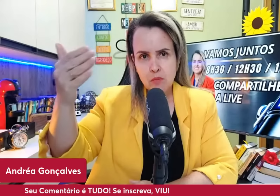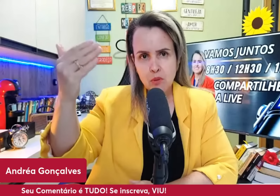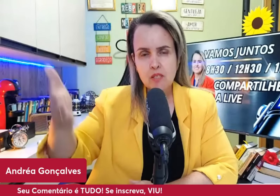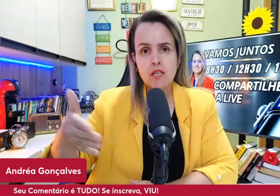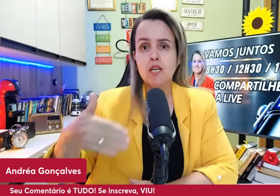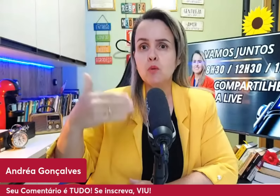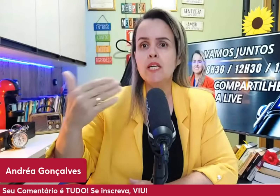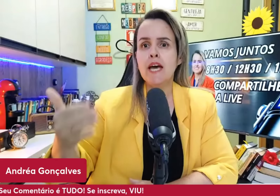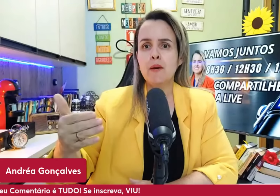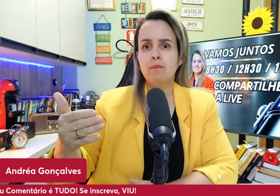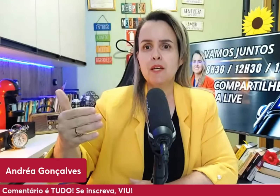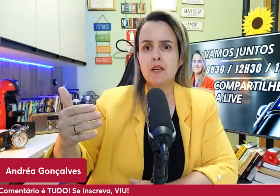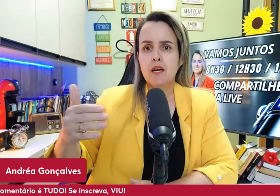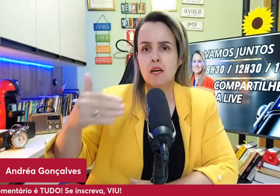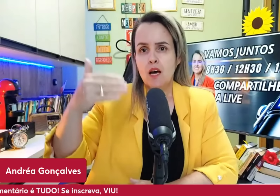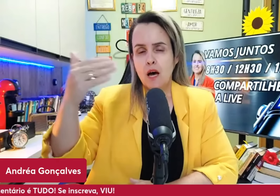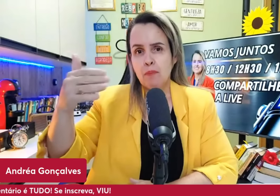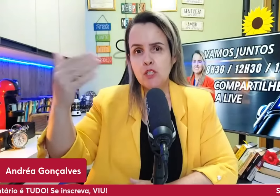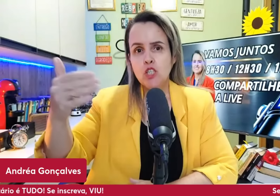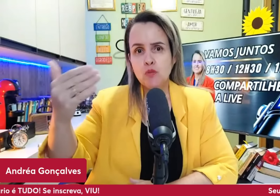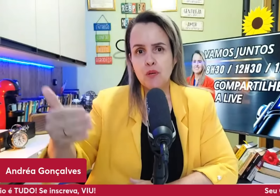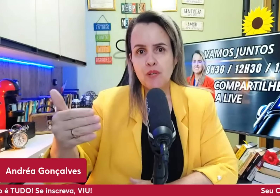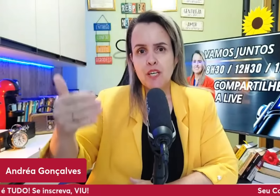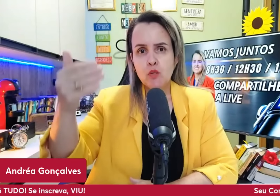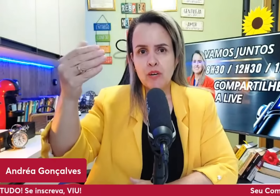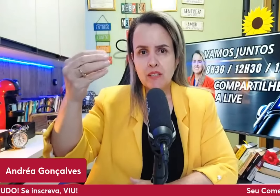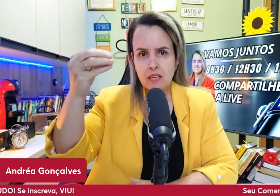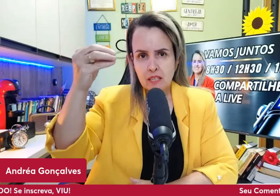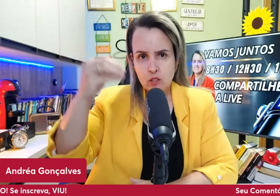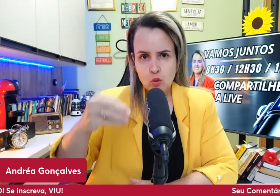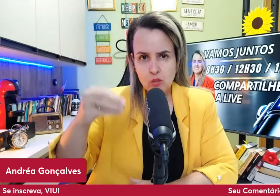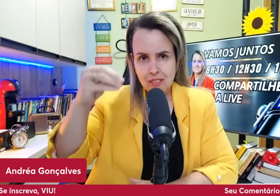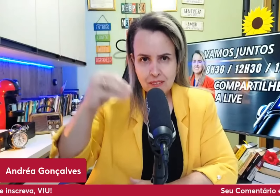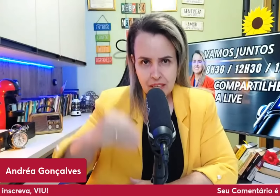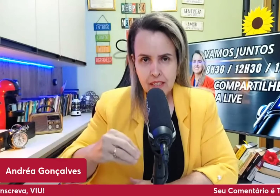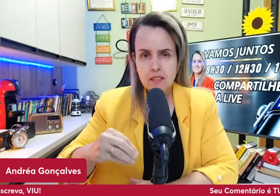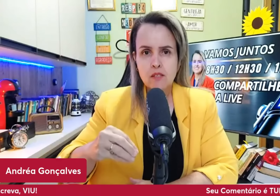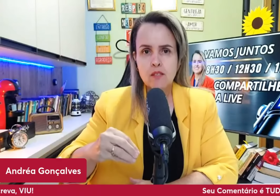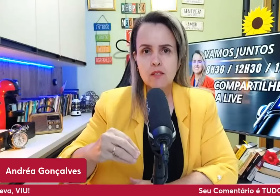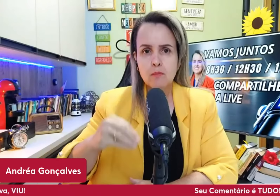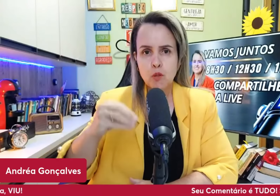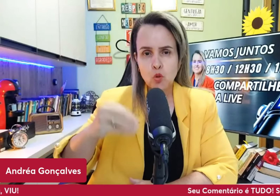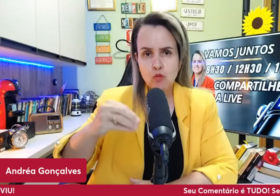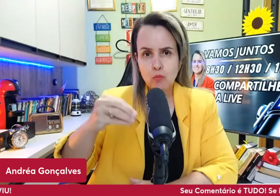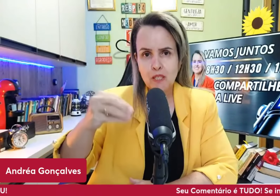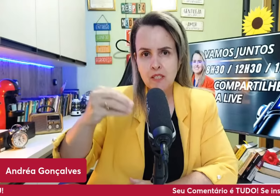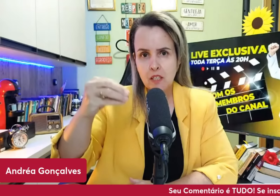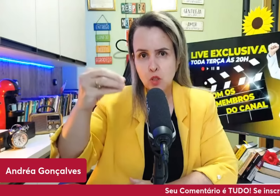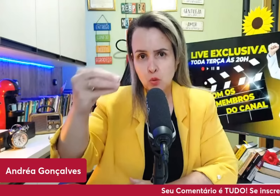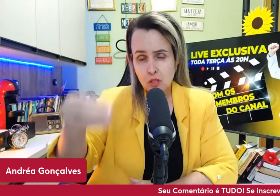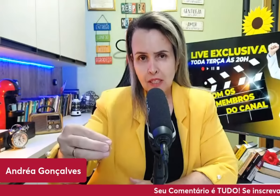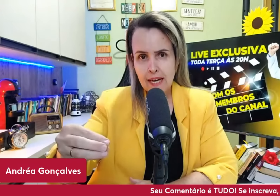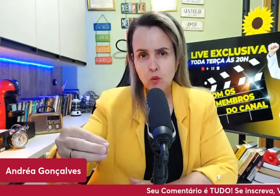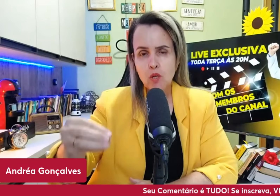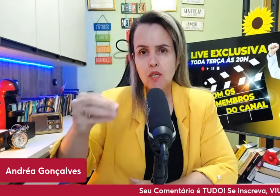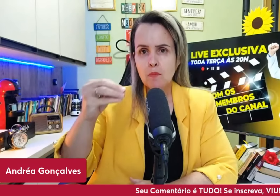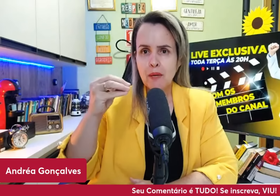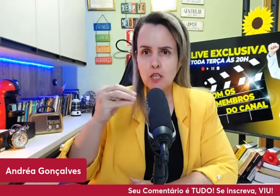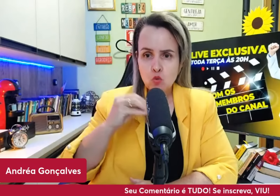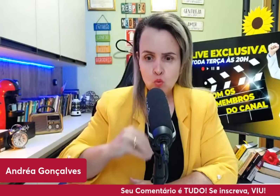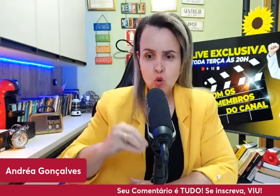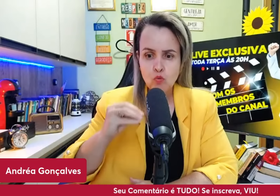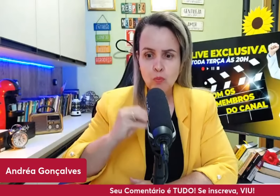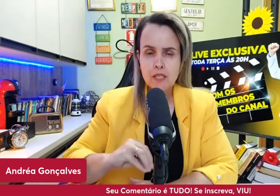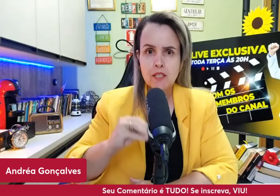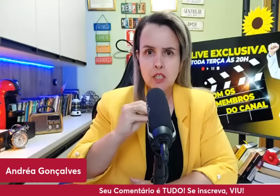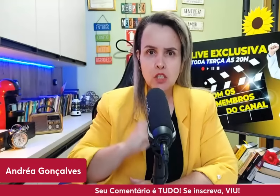até dezembro desse ano ele é a partir de Fevereiro vai ter eleições internas para o novo presidente do senado e